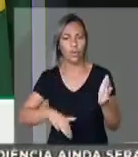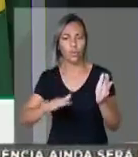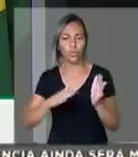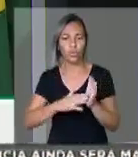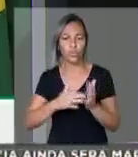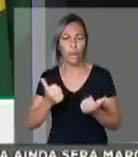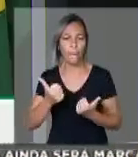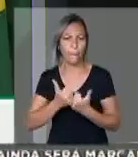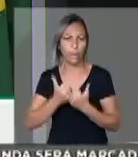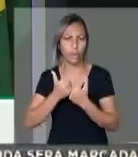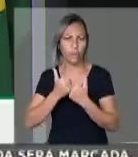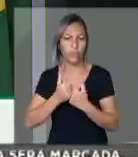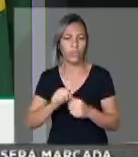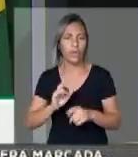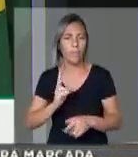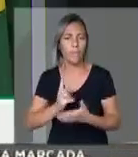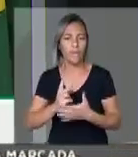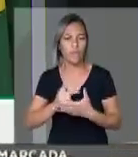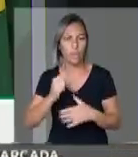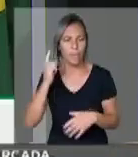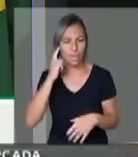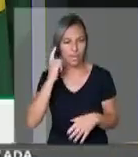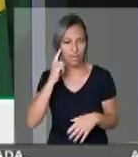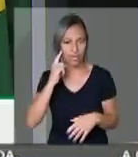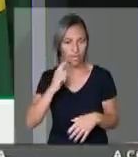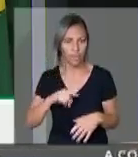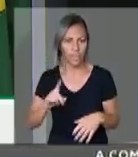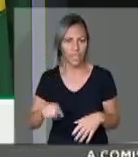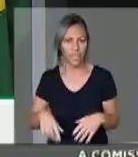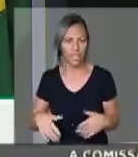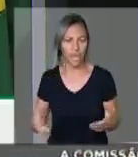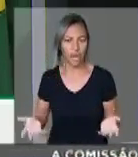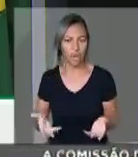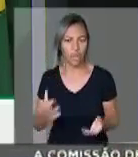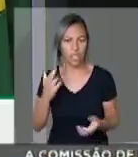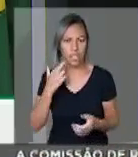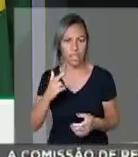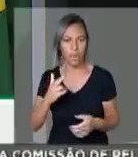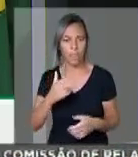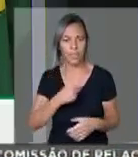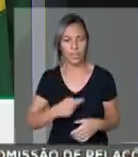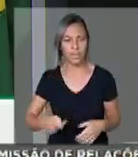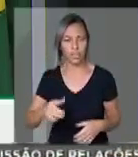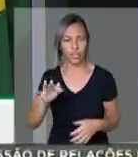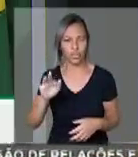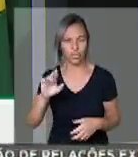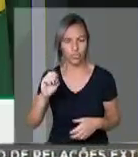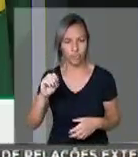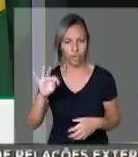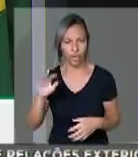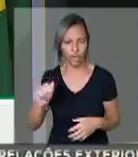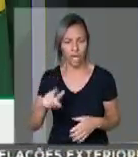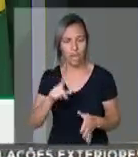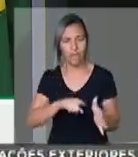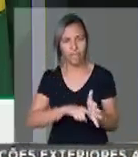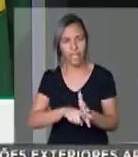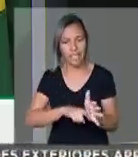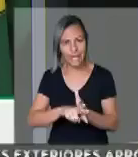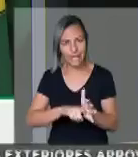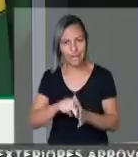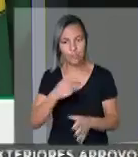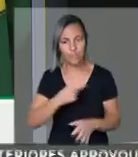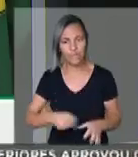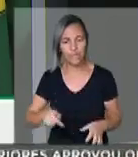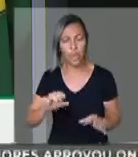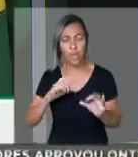todos os parlamentares que também comungam desse mesmo pensamento. E a matéria agora, senhor presidente Frota, será submetida à análise presidencial